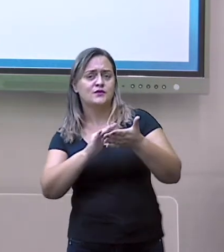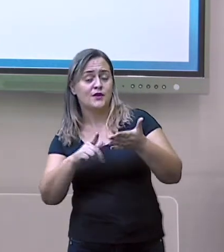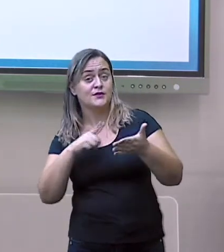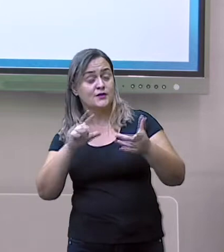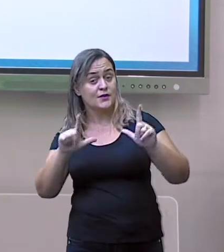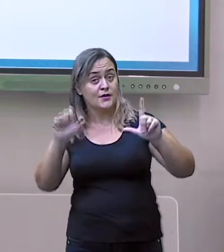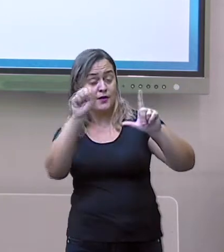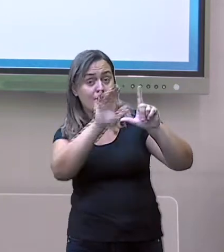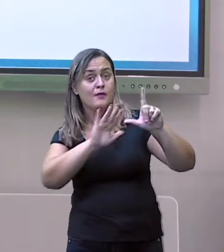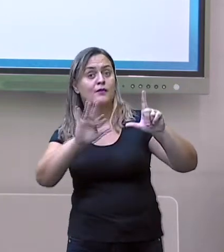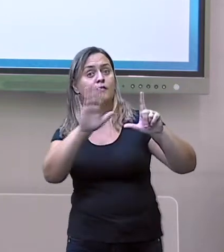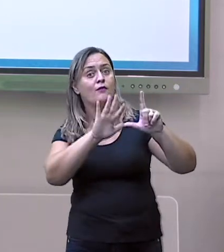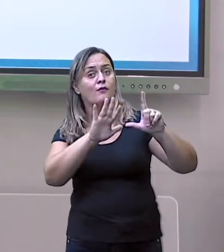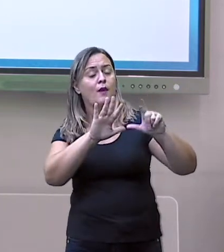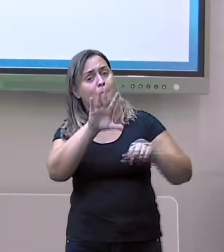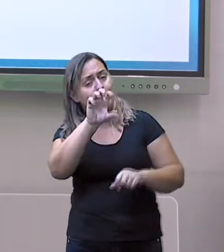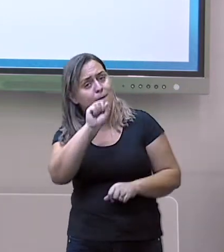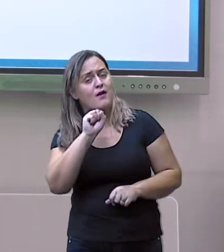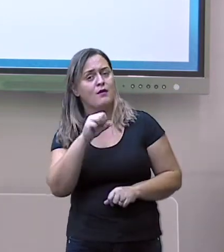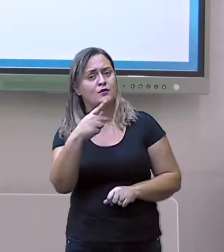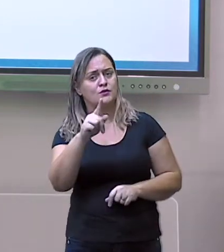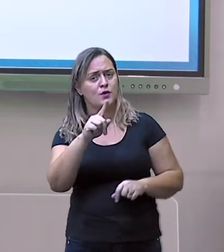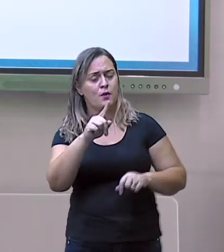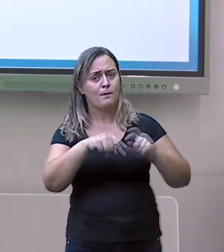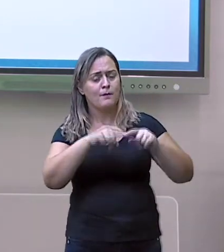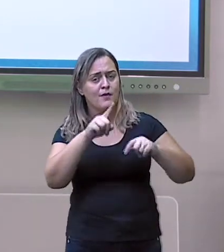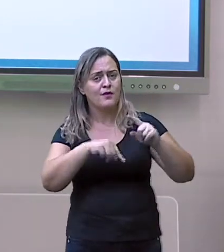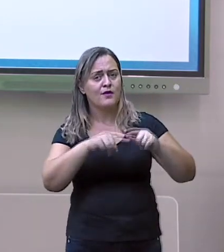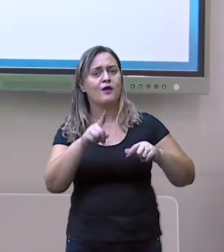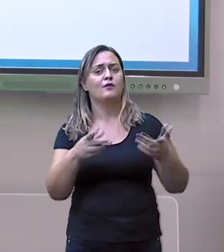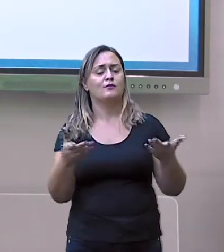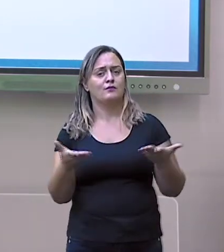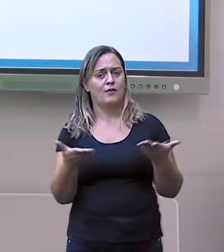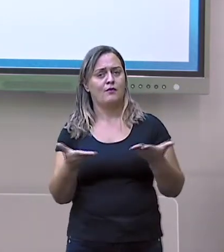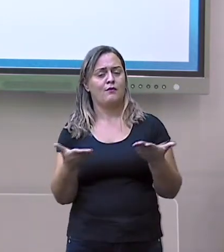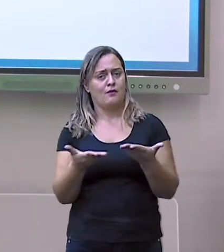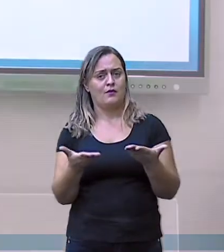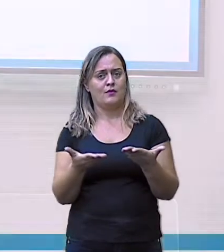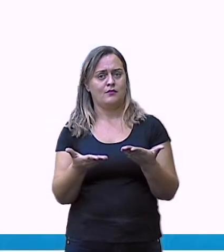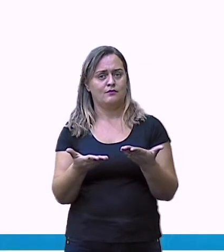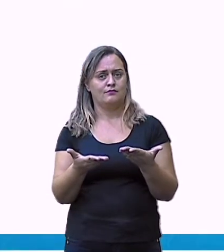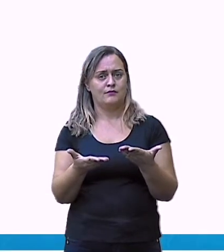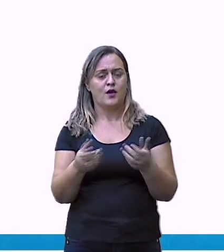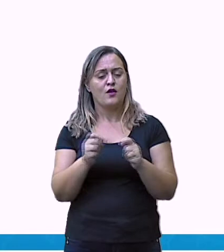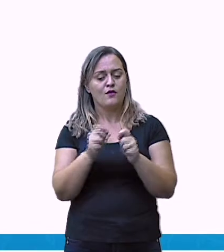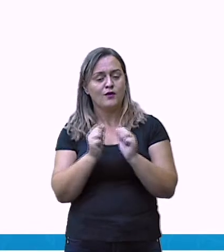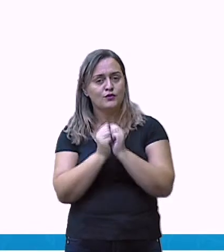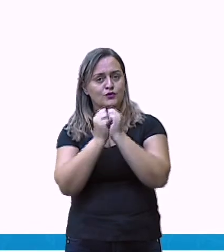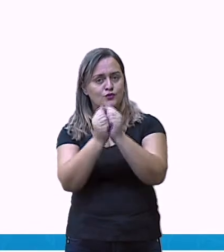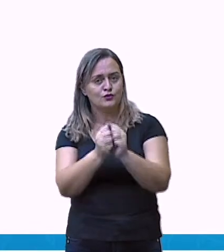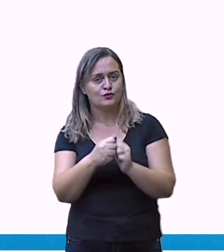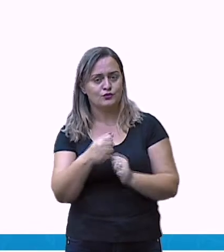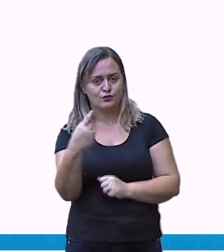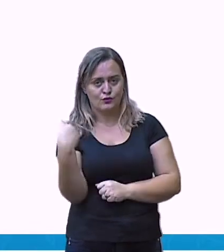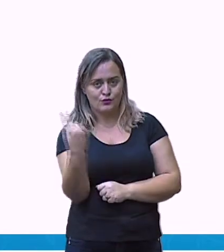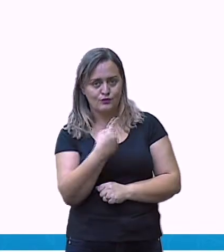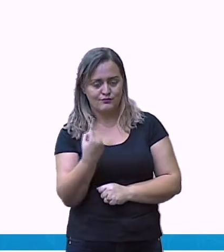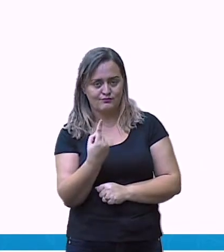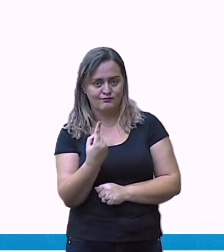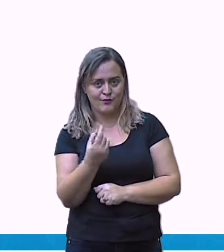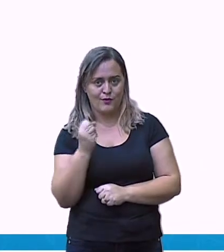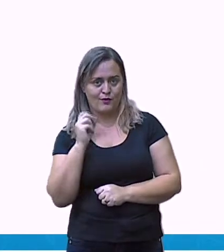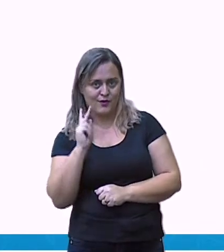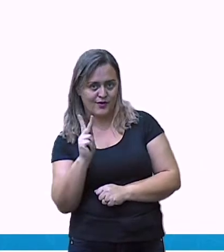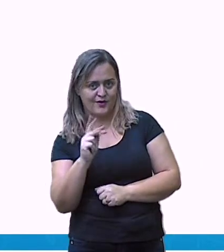material, corrija e nos acompanhe. Vamos lá? Vamos começar aqui com um gráfico.